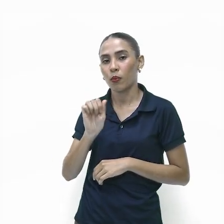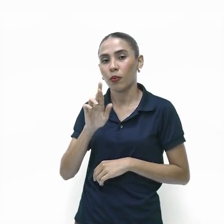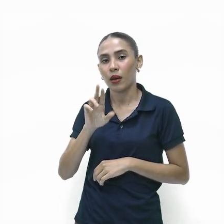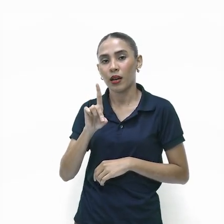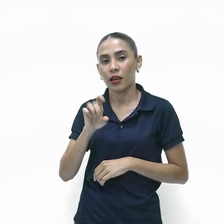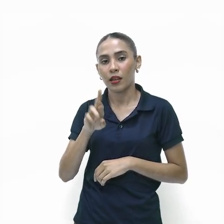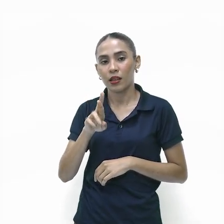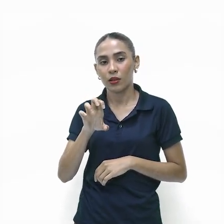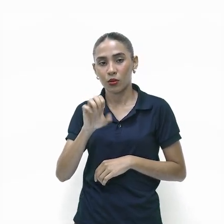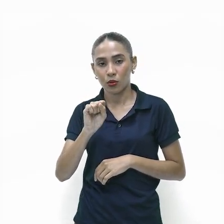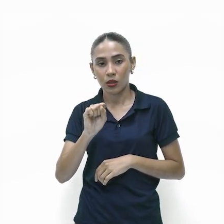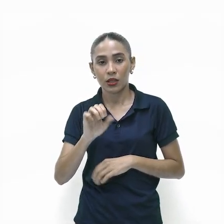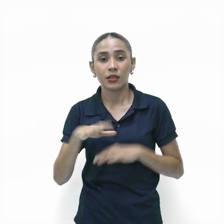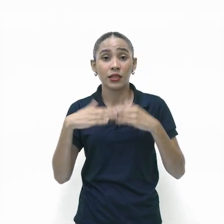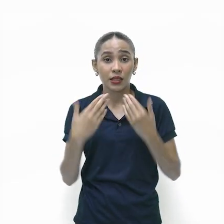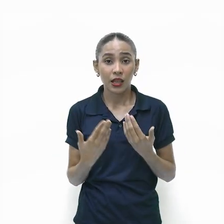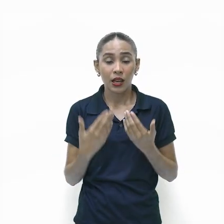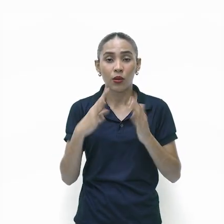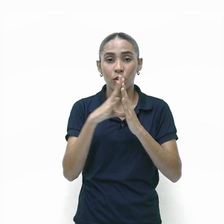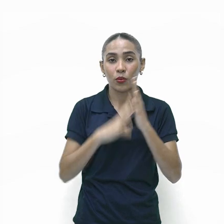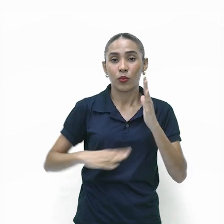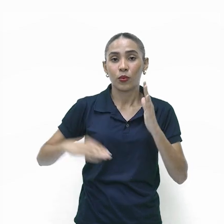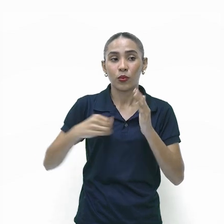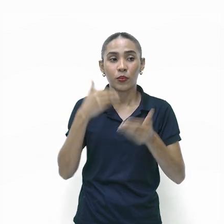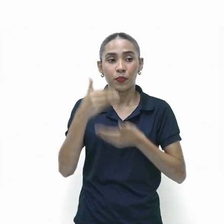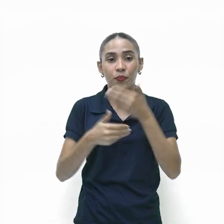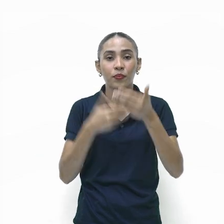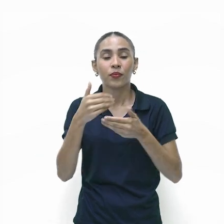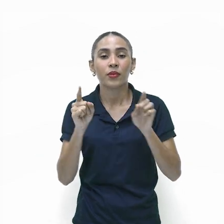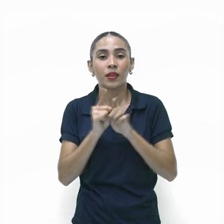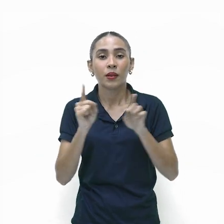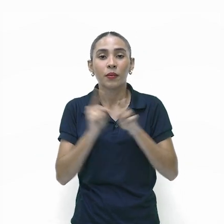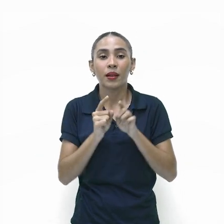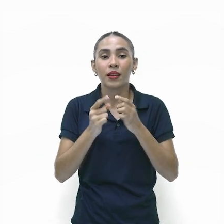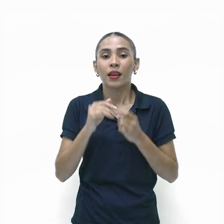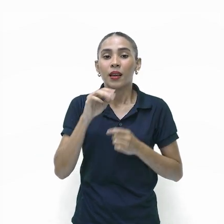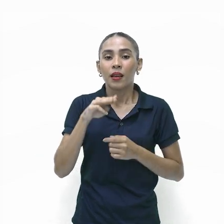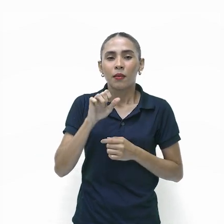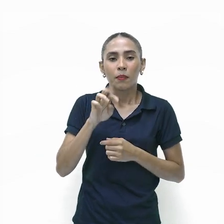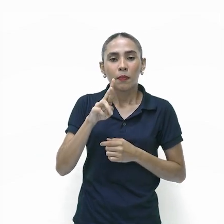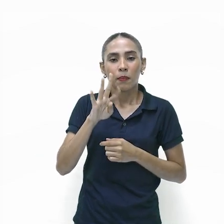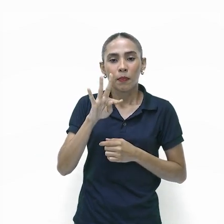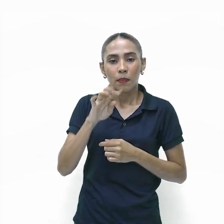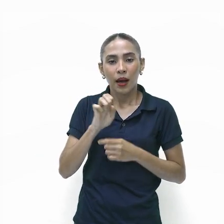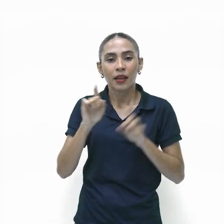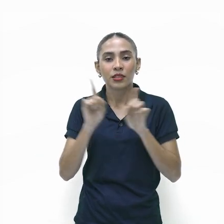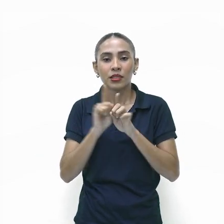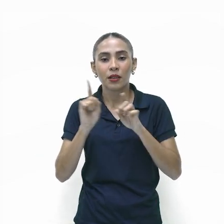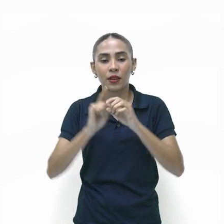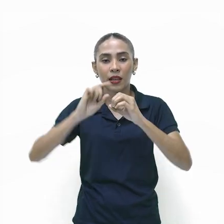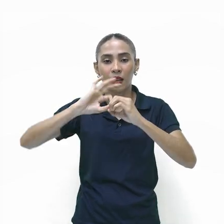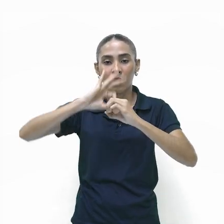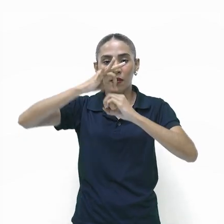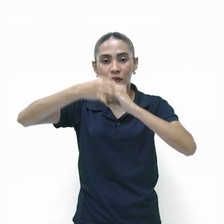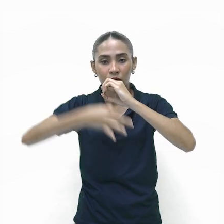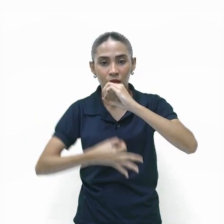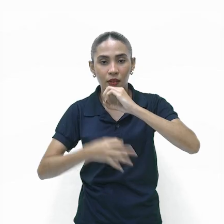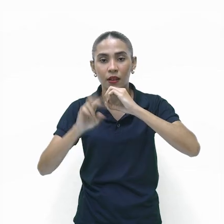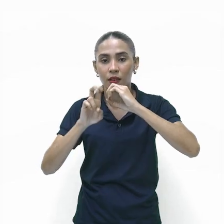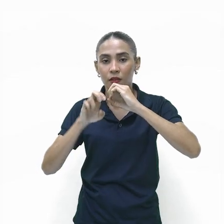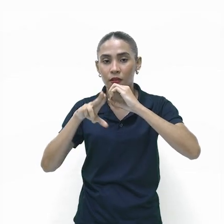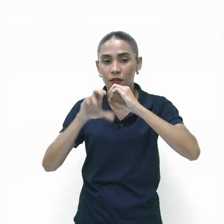né, são realmente incubadoras que recriam condições de Marte, de Vênus e de luas geladas